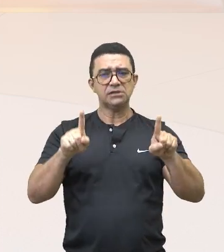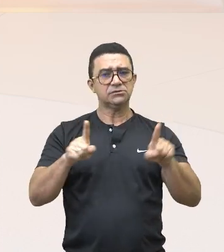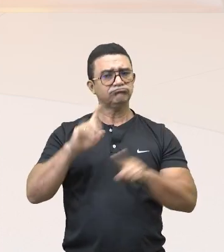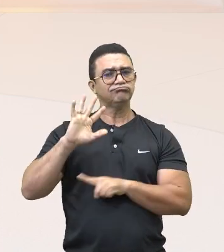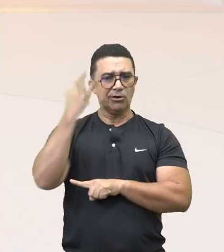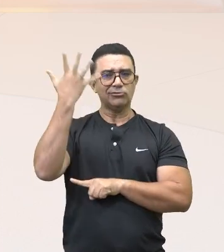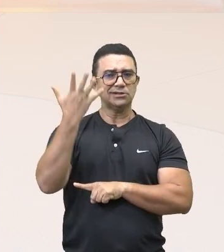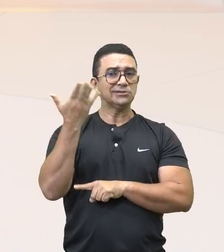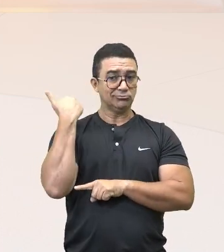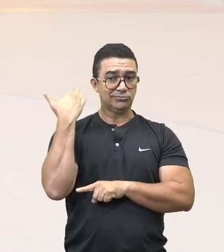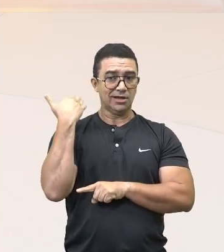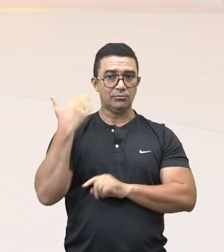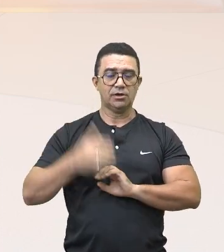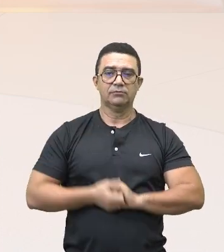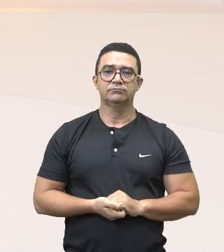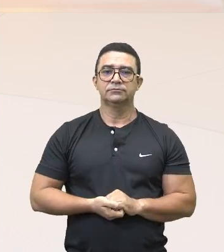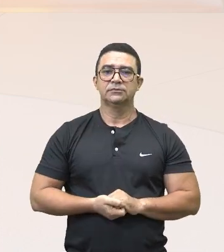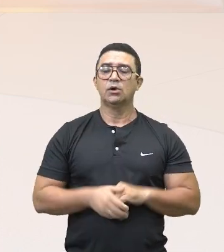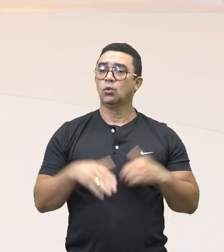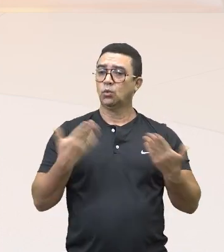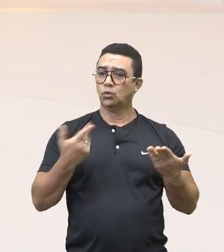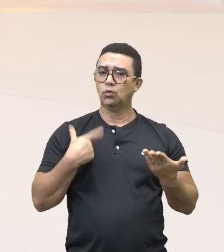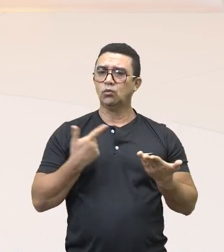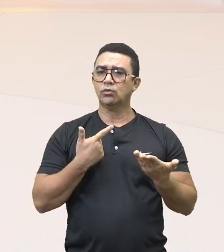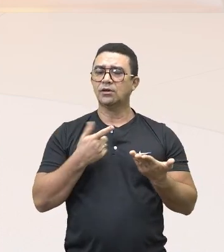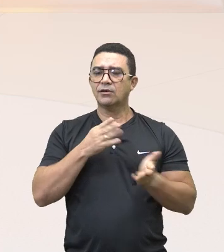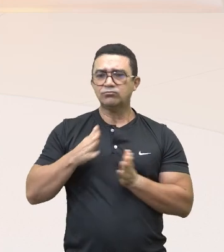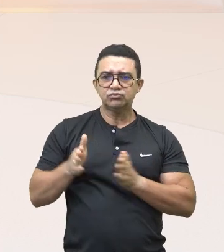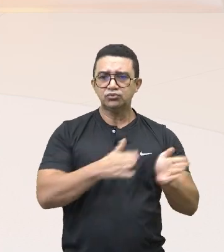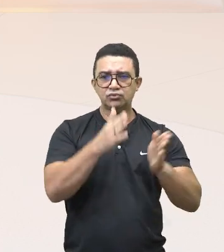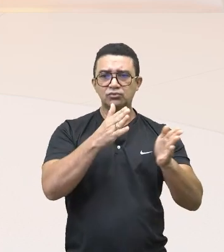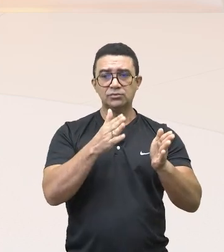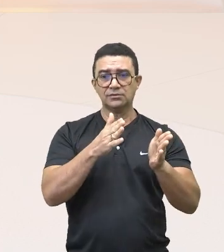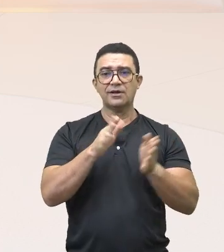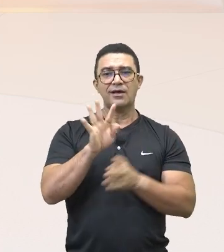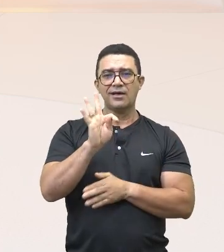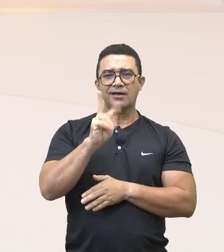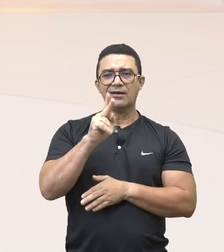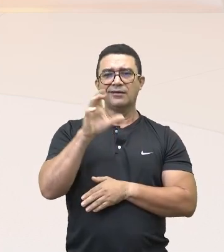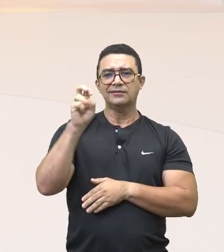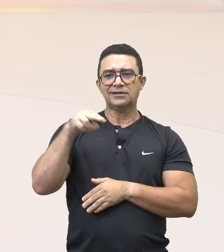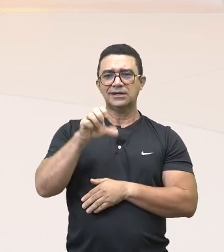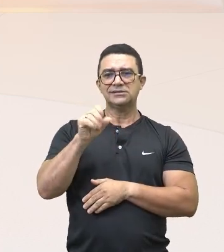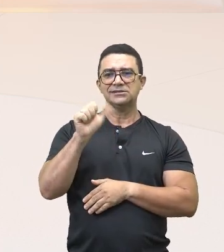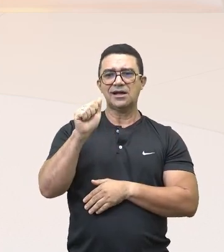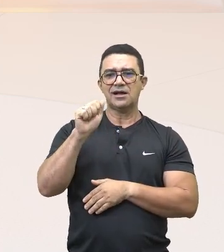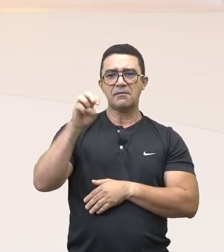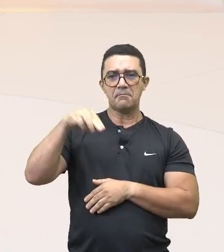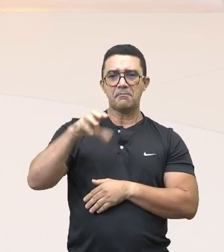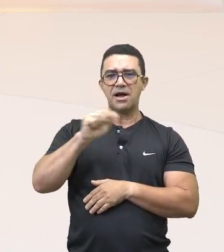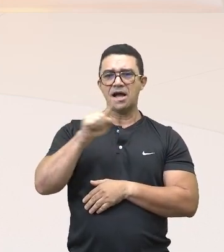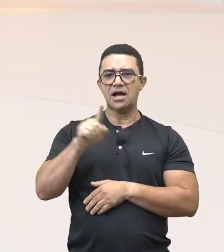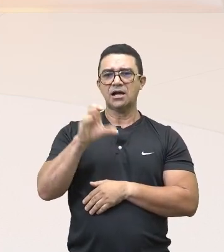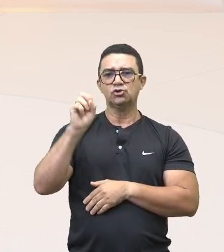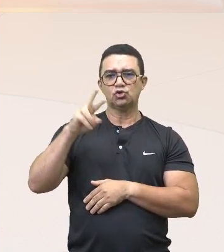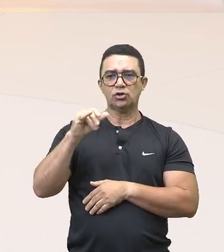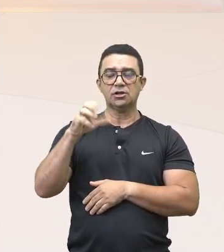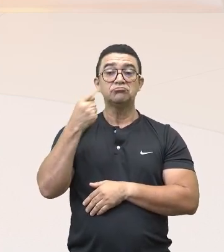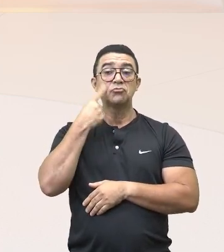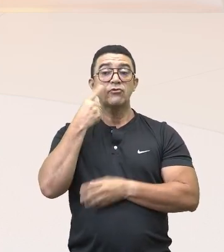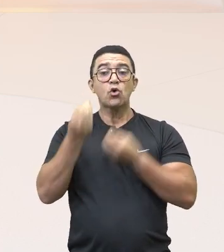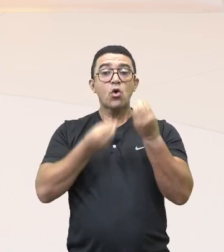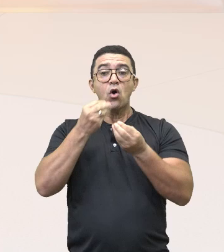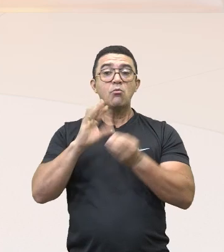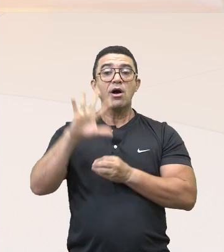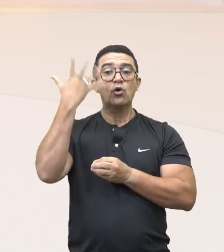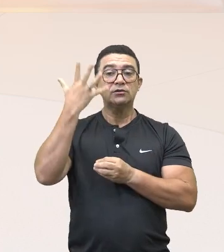naquela época. Um deles, que é muito famoso, é a rodovia Transamazônica. Vamos ver como é que ela funcionava? Como ela funcionava, enfim. Vamos dar uma